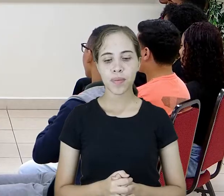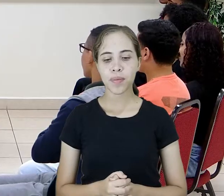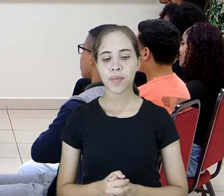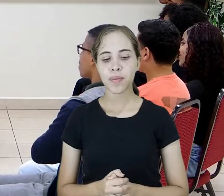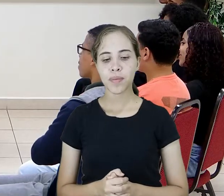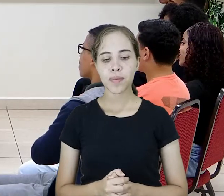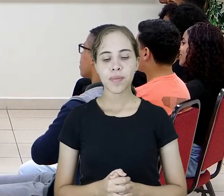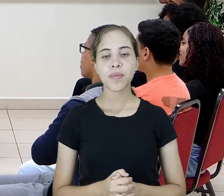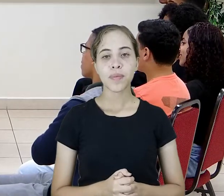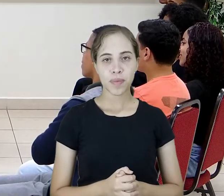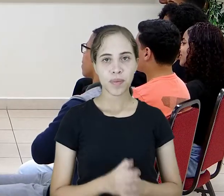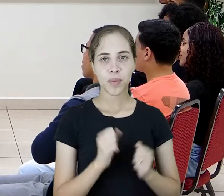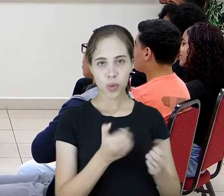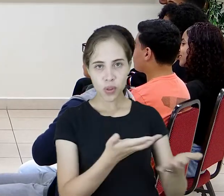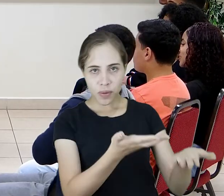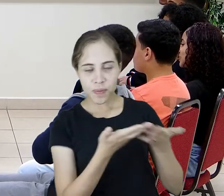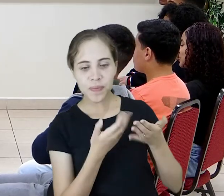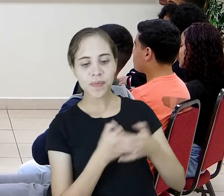Sim, por favor.